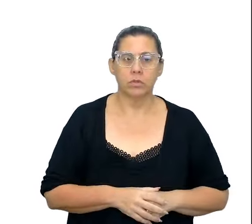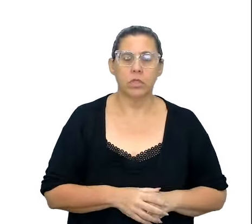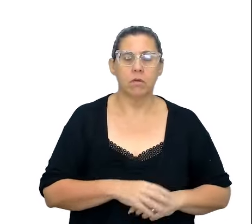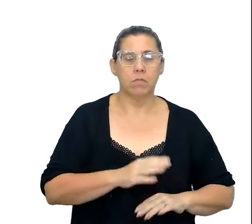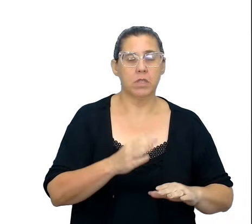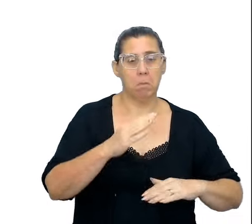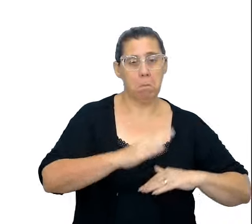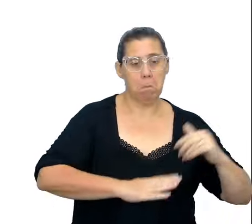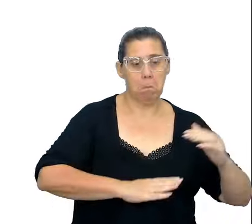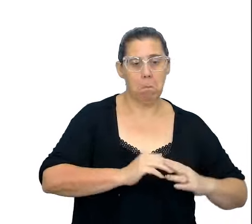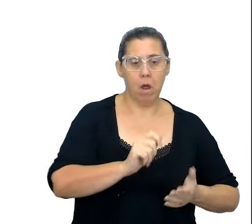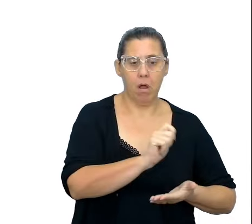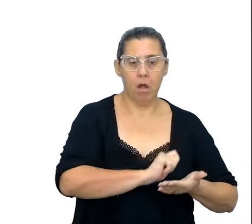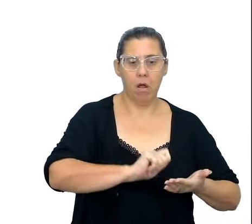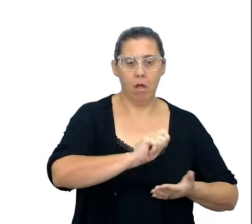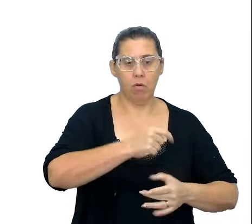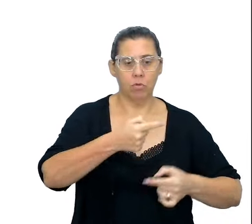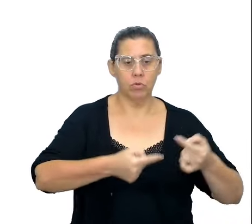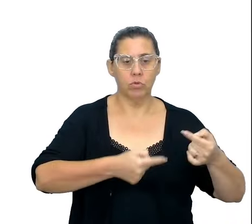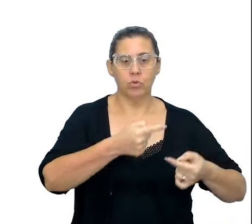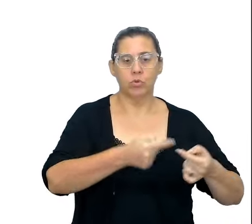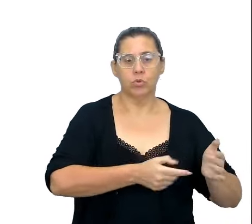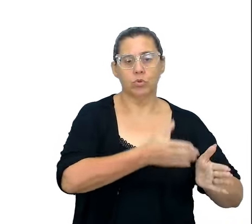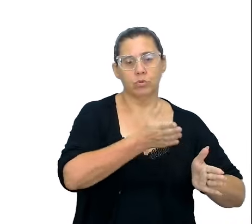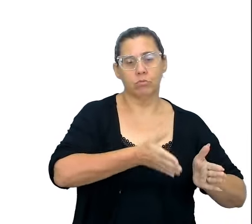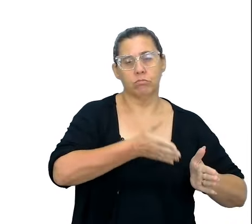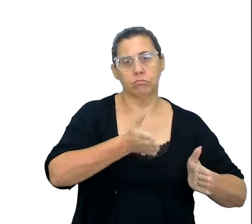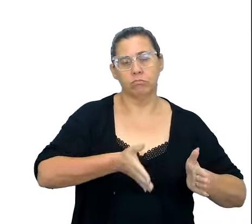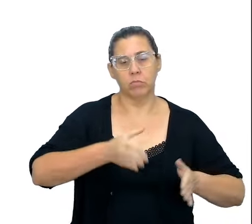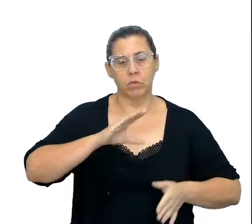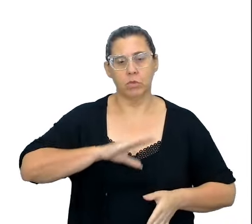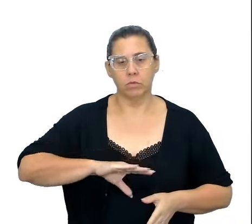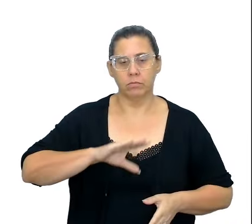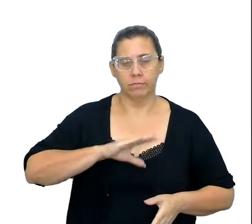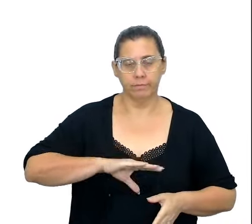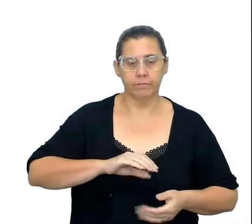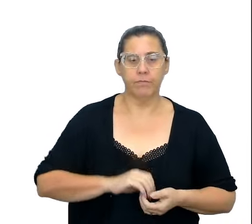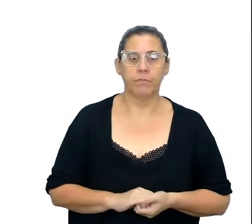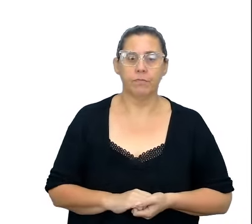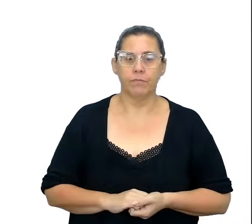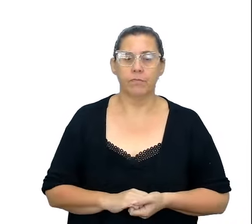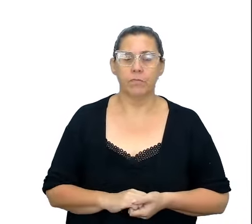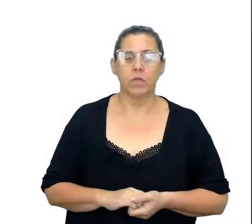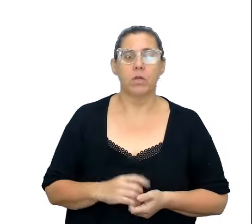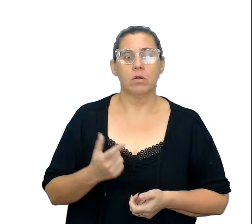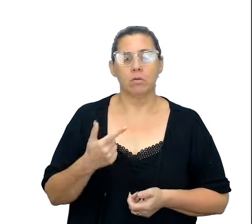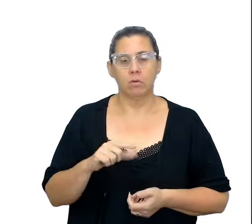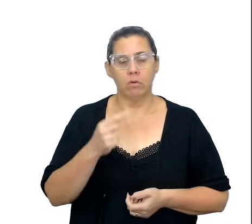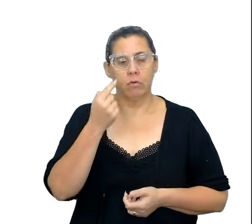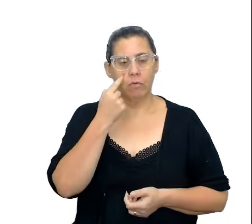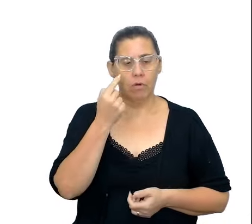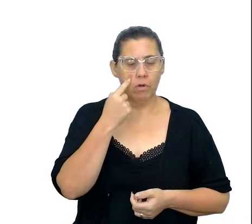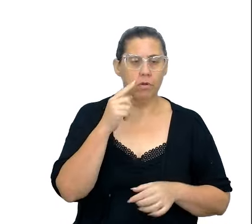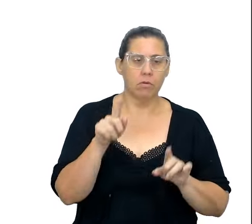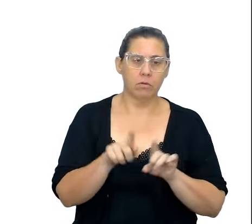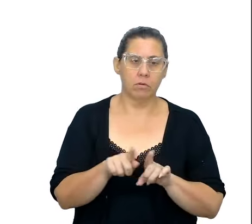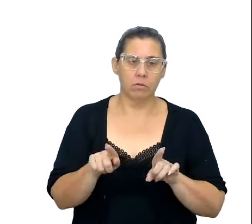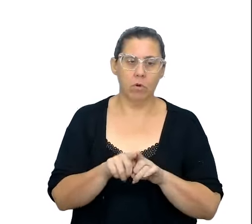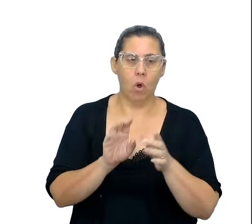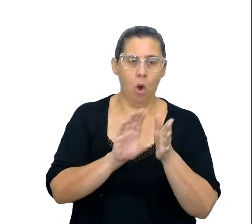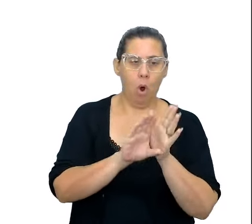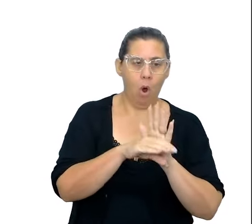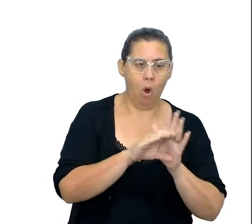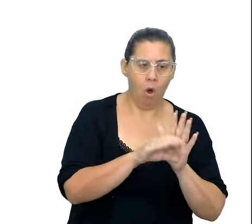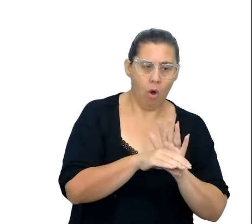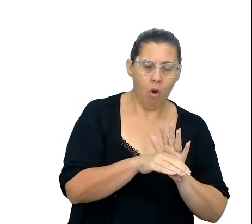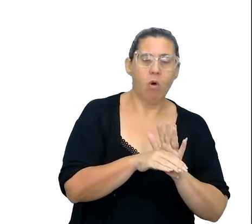de escrita, discutidos na formação de etapa de língua portuguesa. Então, a gente vai ver, então, um pouquinho essa questão mais dos conceitos teóricos,